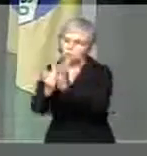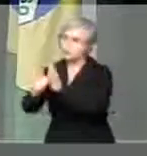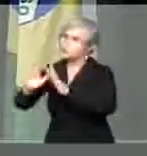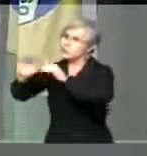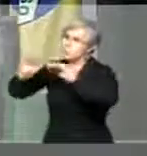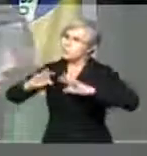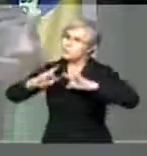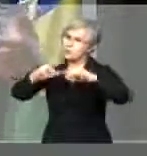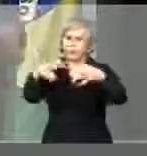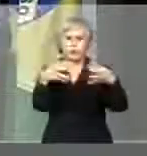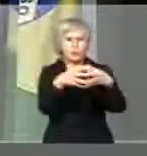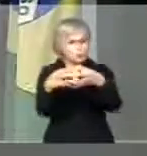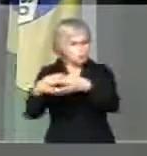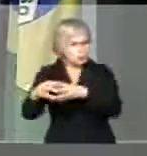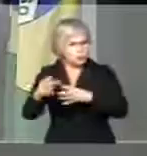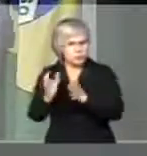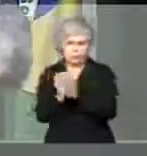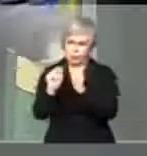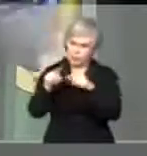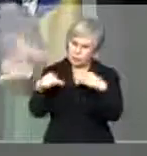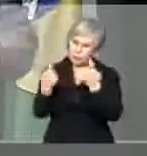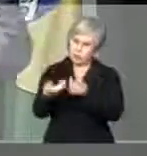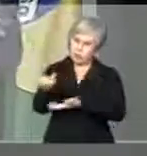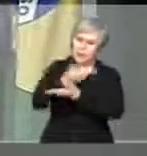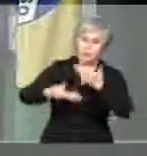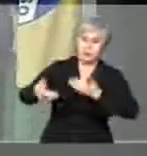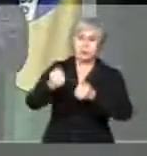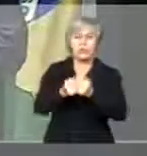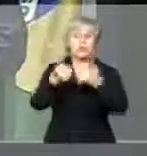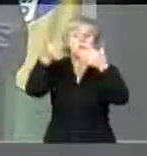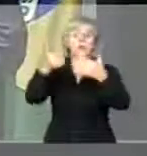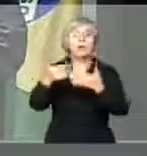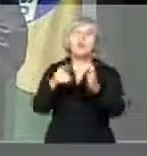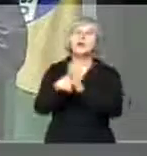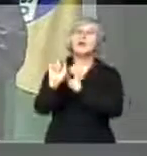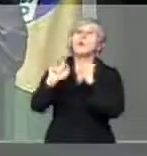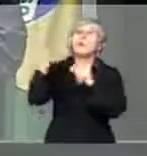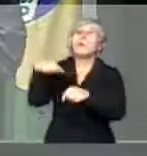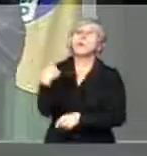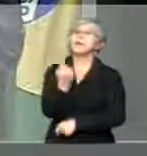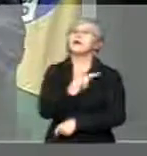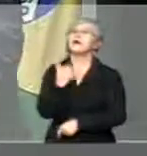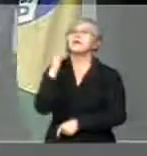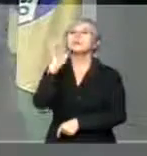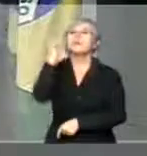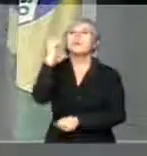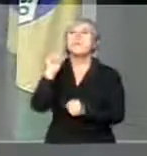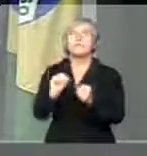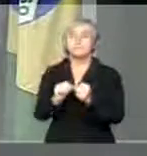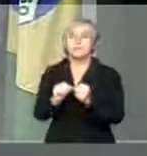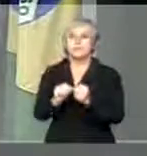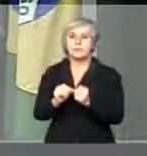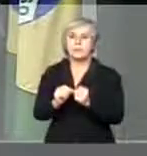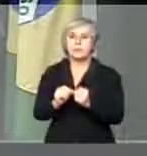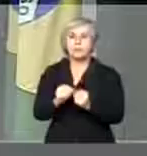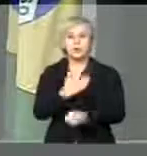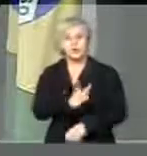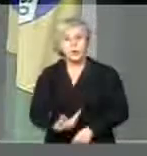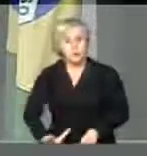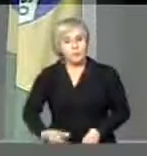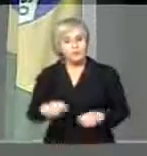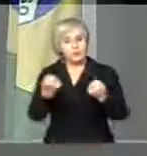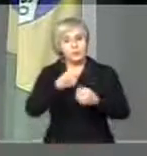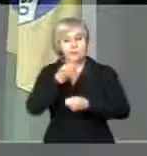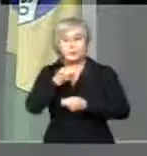financeiro, os trabalhadores, chama todos os setores e diz, o que vamos fazer? O governo tinha que dar exemplo e dizer, vou